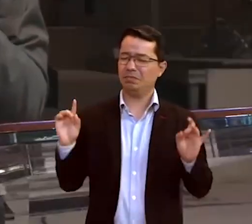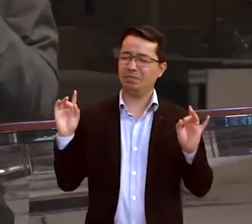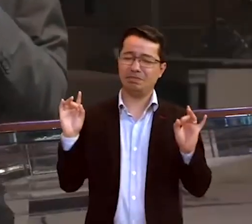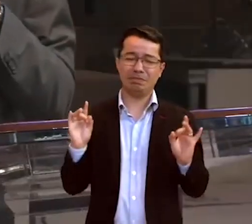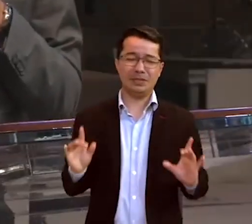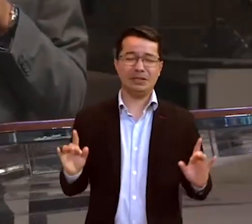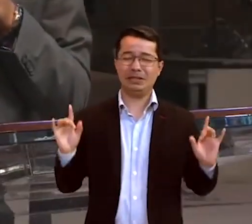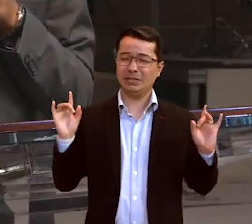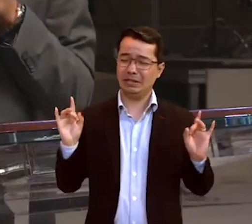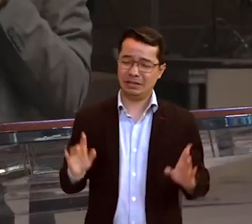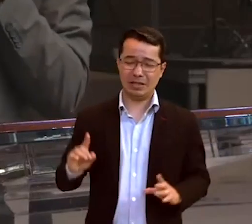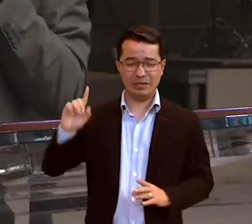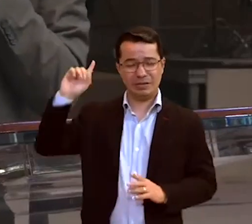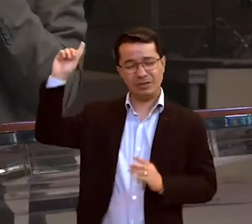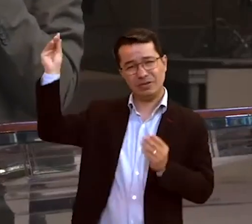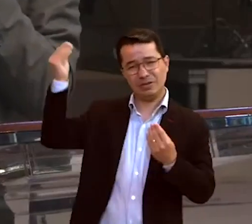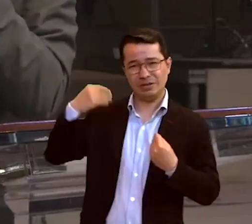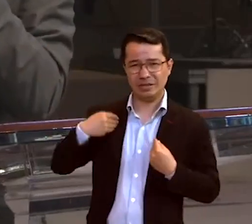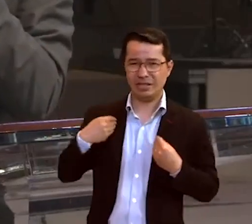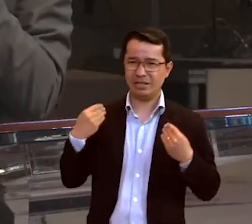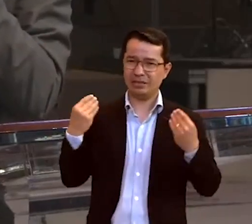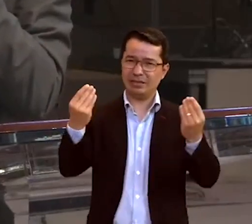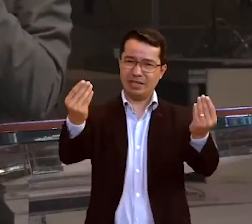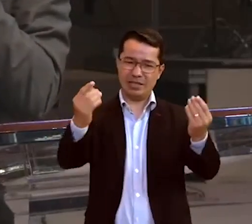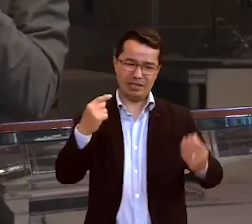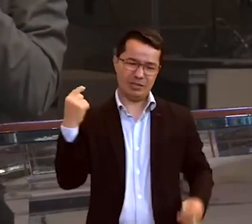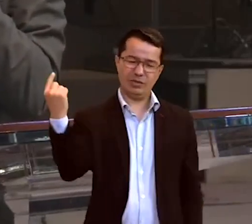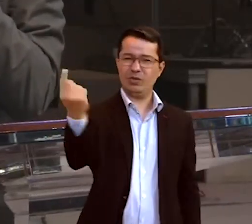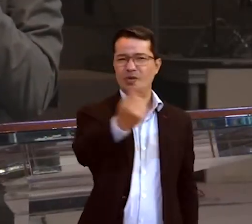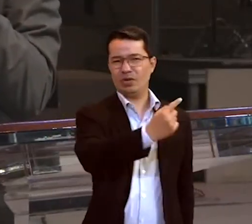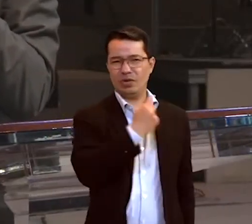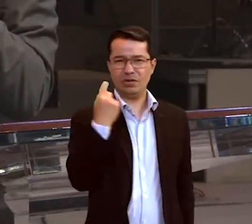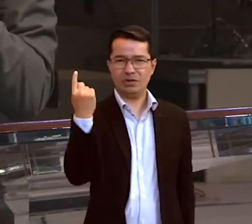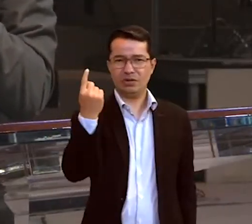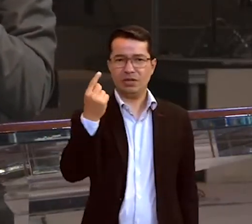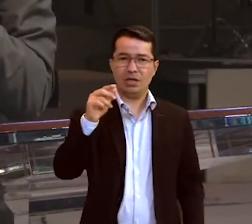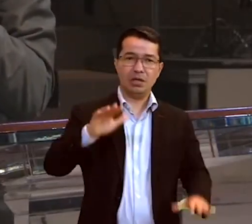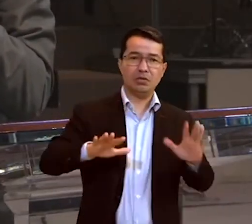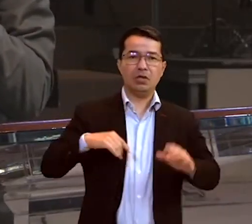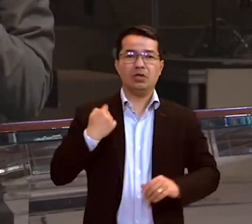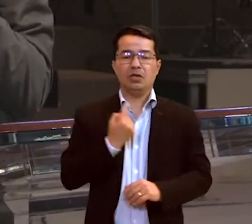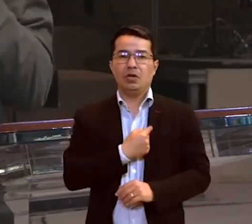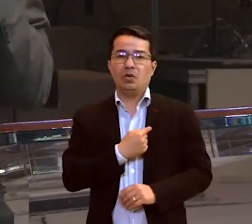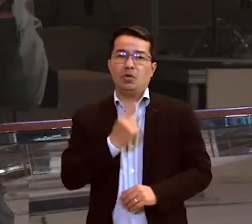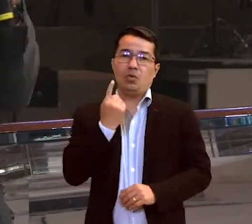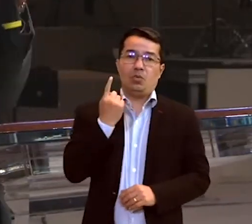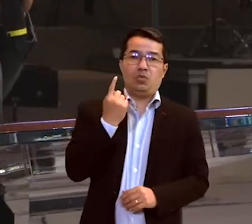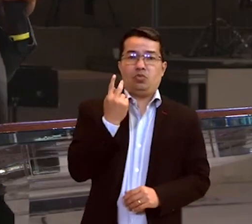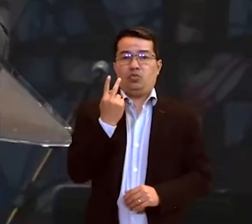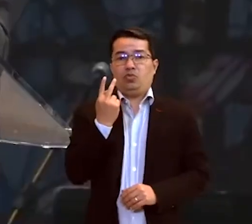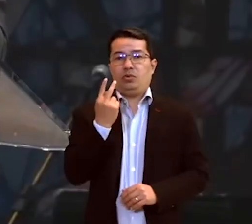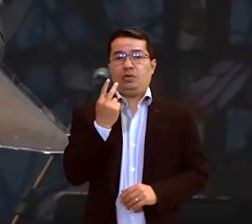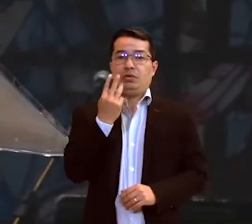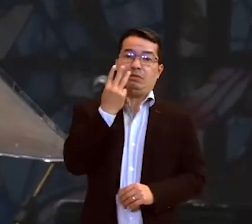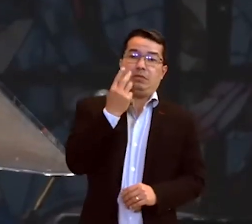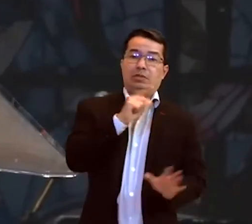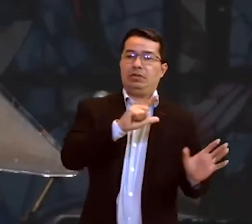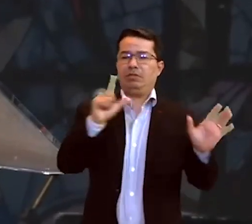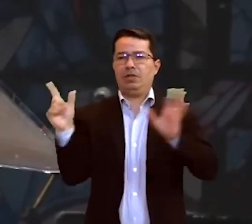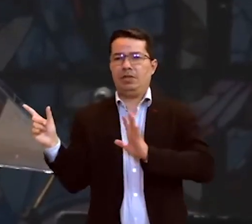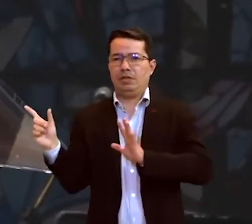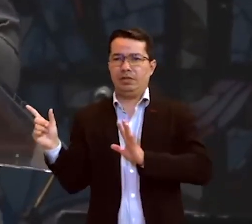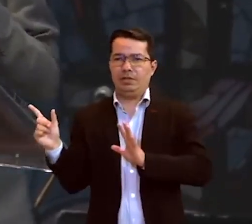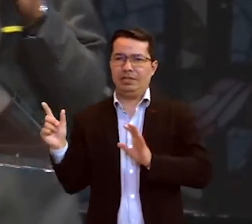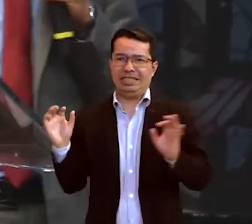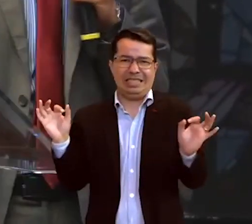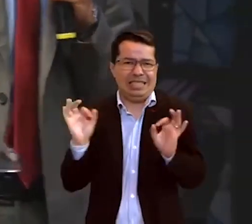igreja. Mas às vezes a gente passa 1, 2, 3 semanas sem ninguém orar por nós. 1 ano. No culto